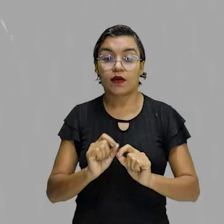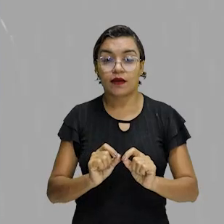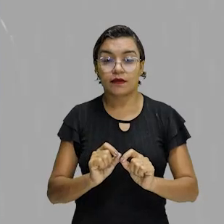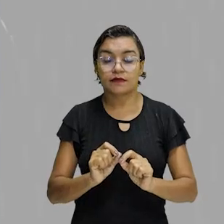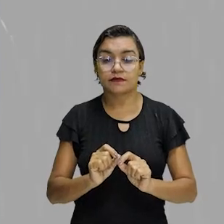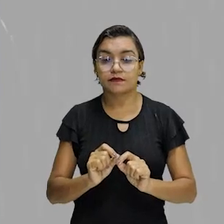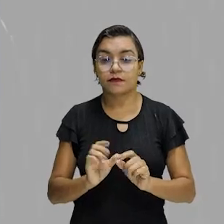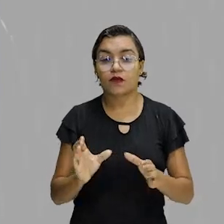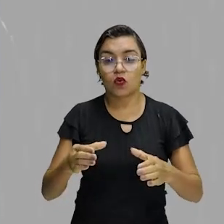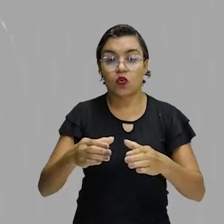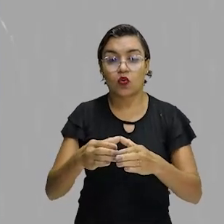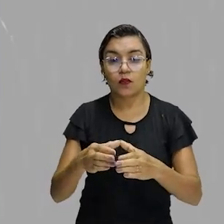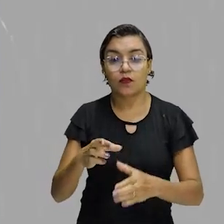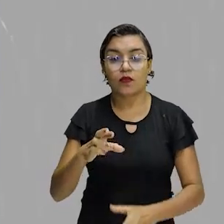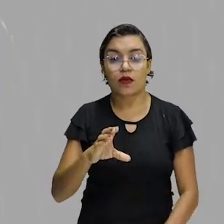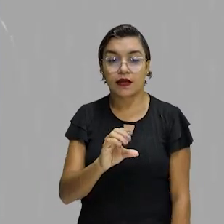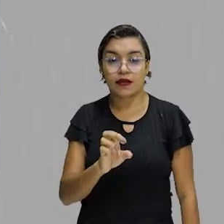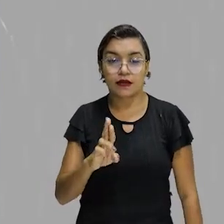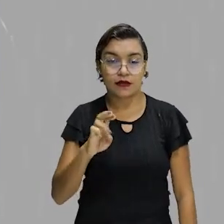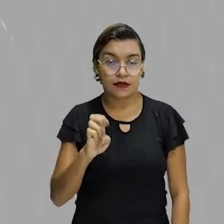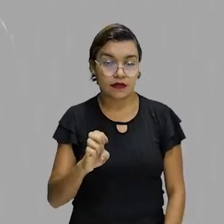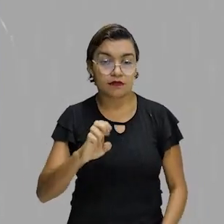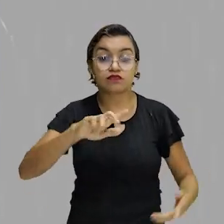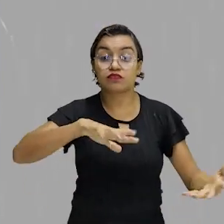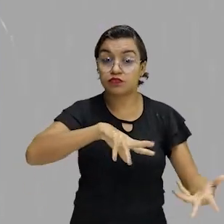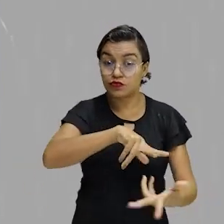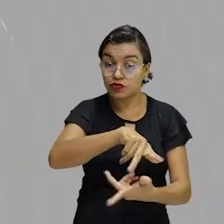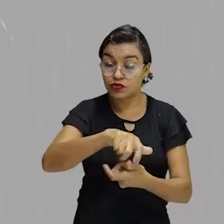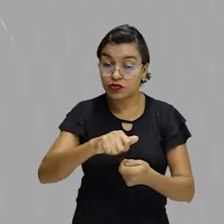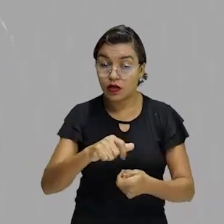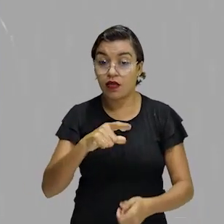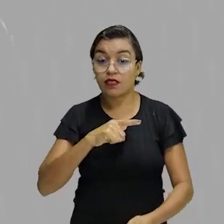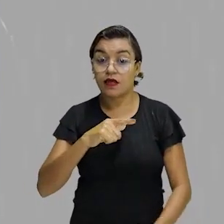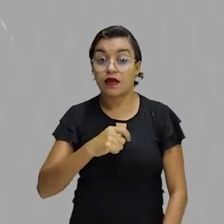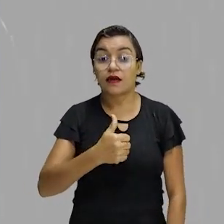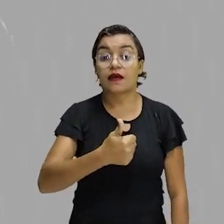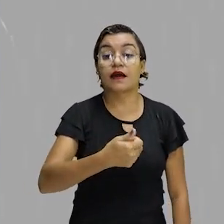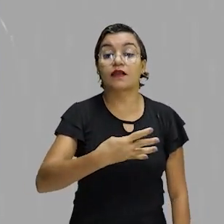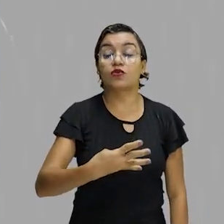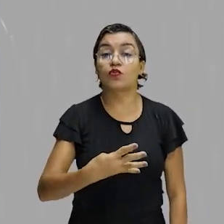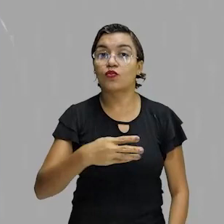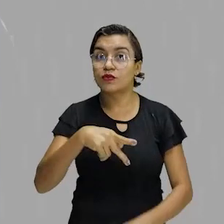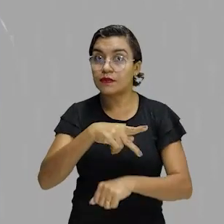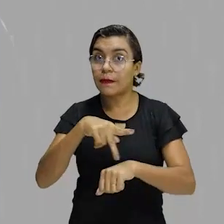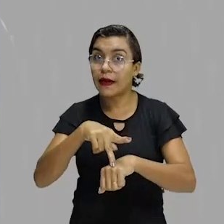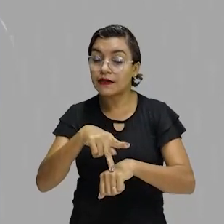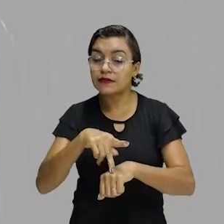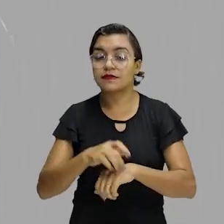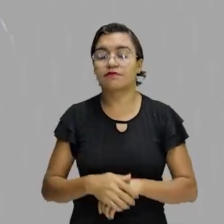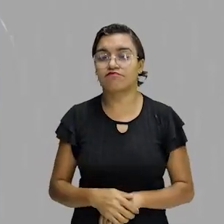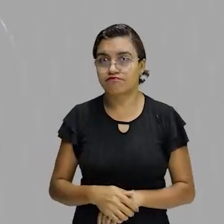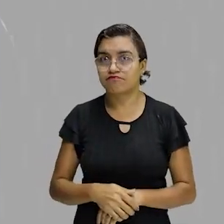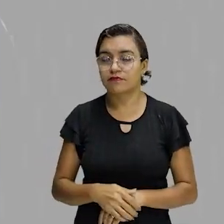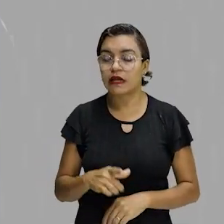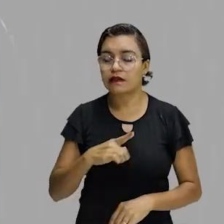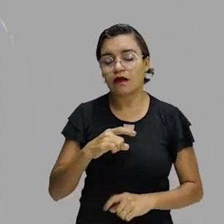Carry Internacional, ou International, né? Formada por 14 países. A Oxfam tem um alcance ali, vamos voltar